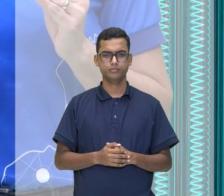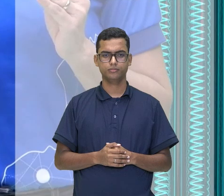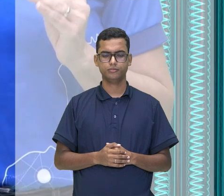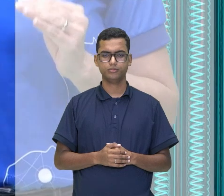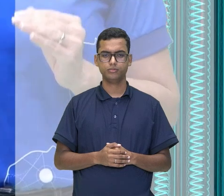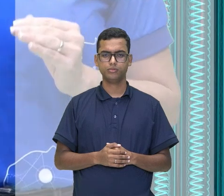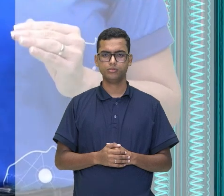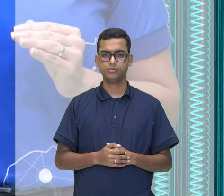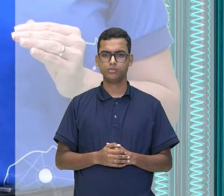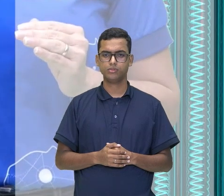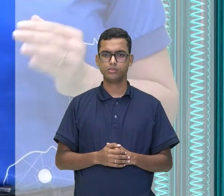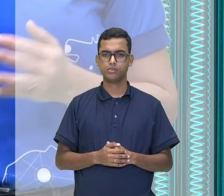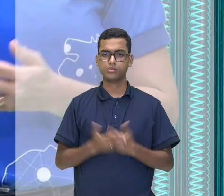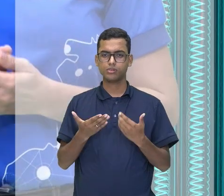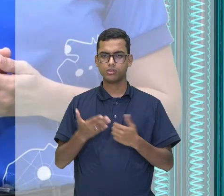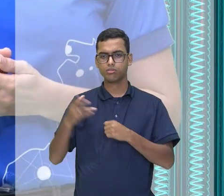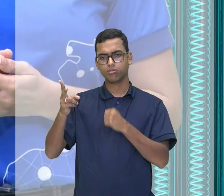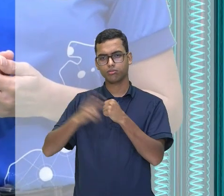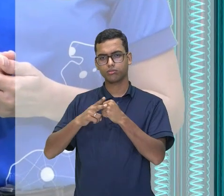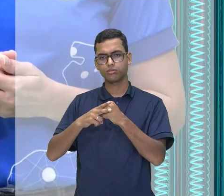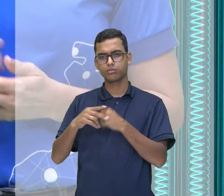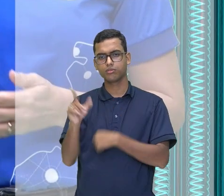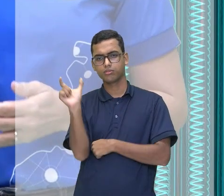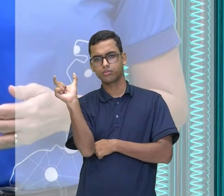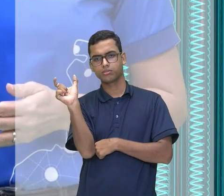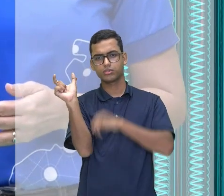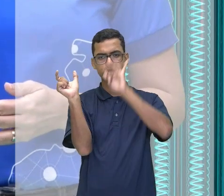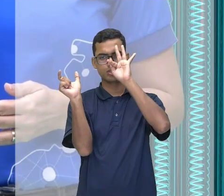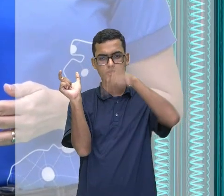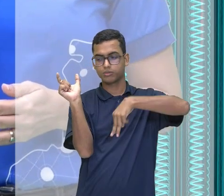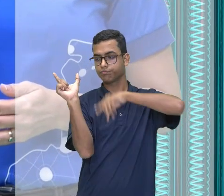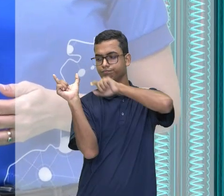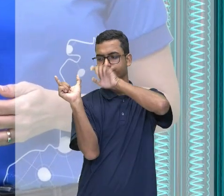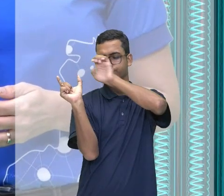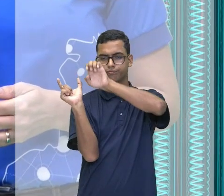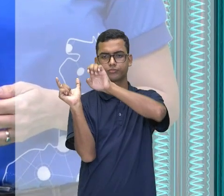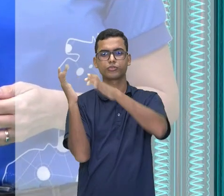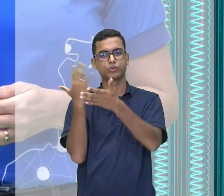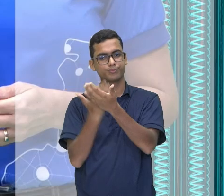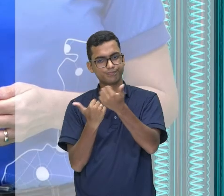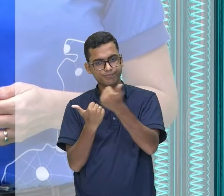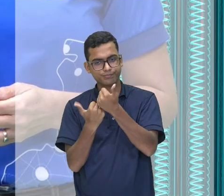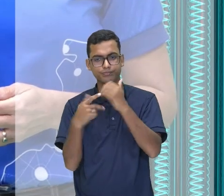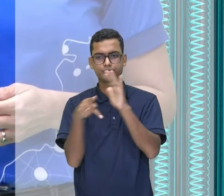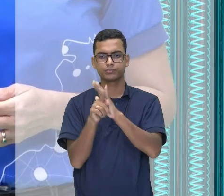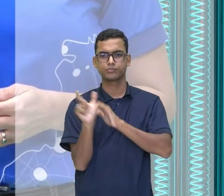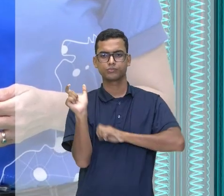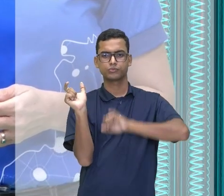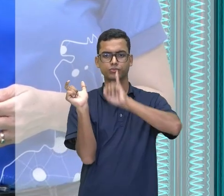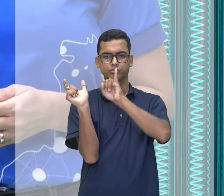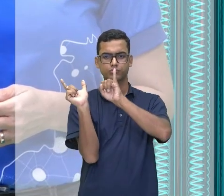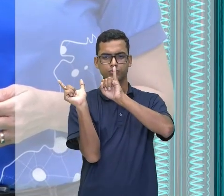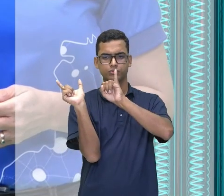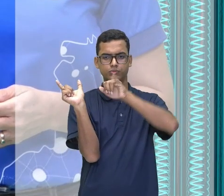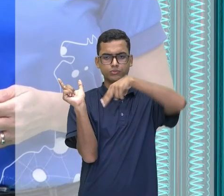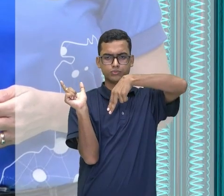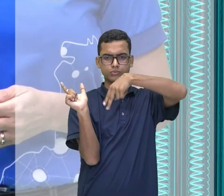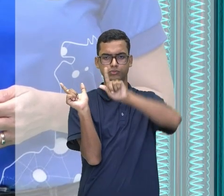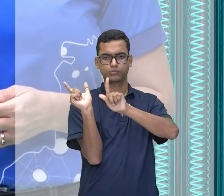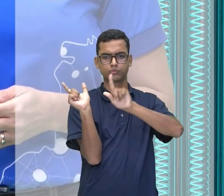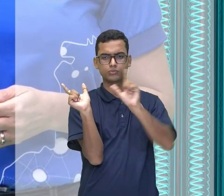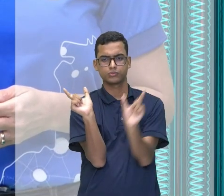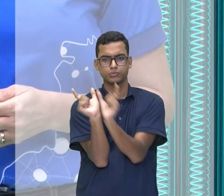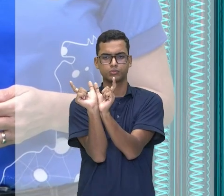você tira o E e coloca o ing. Certo? Próximo aqui. Verbos terminados em consoante,